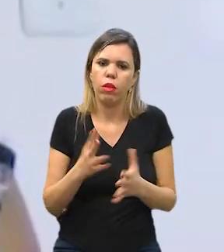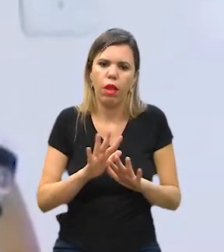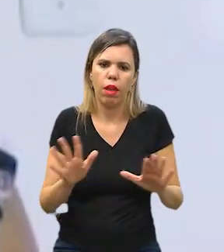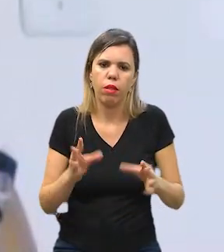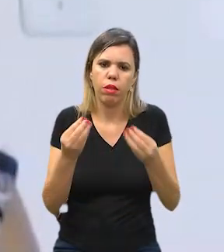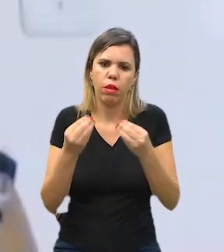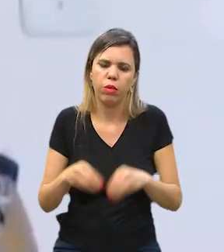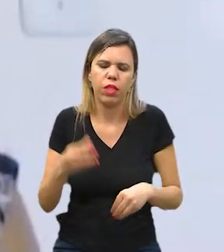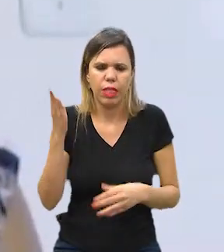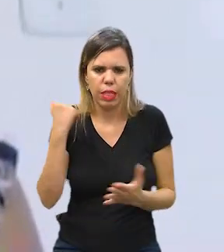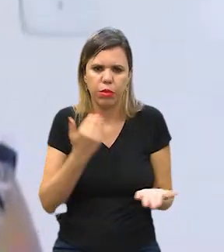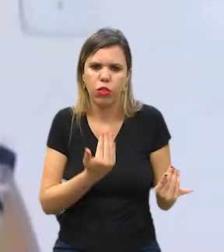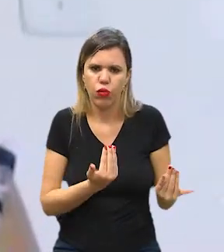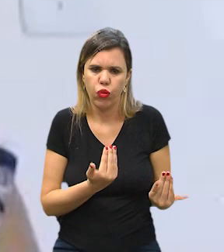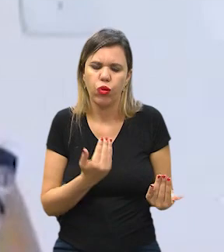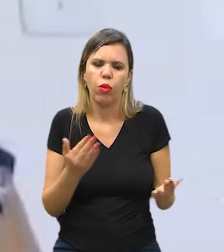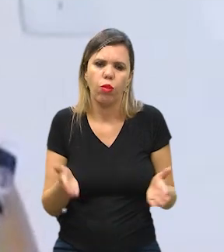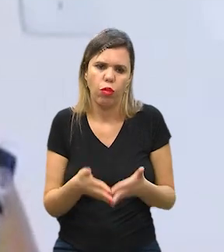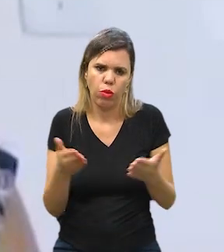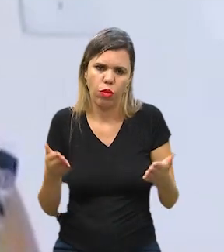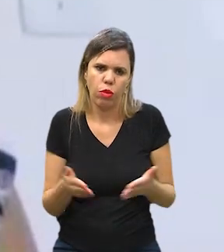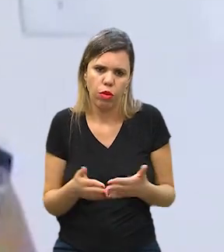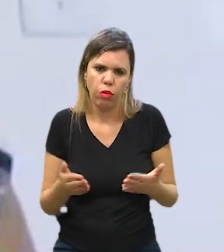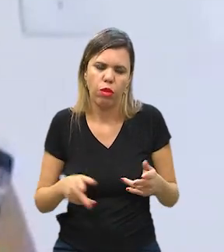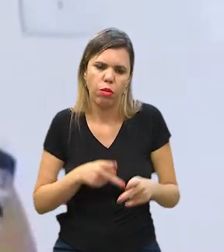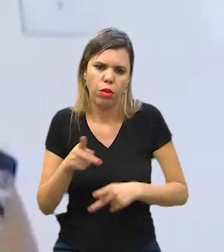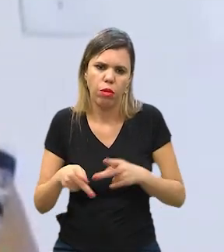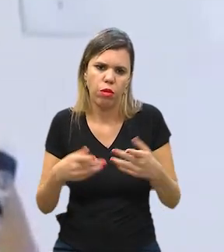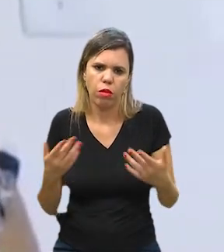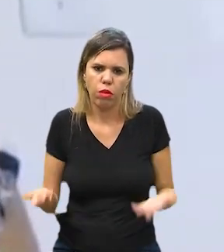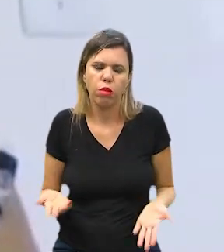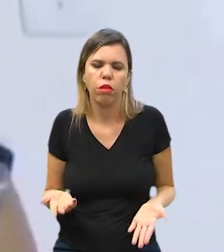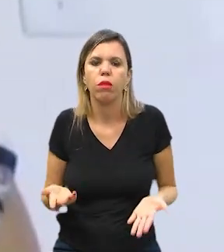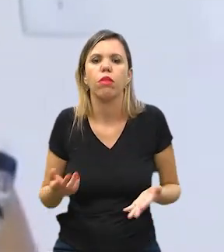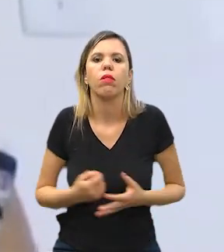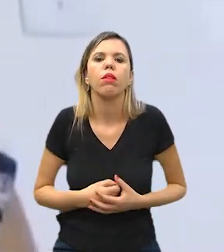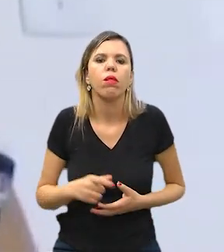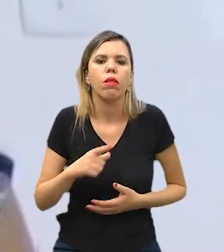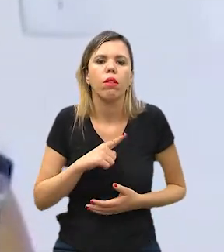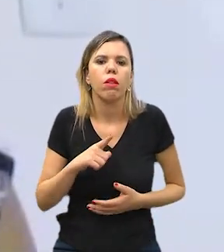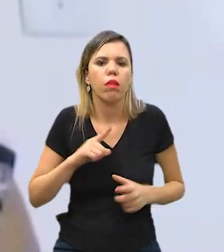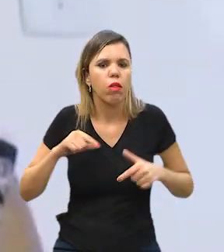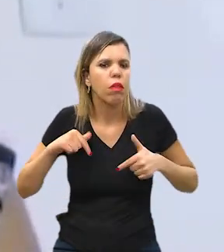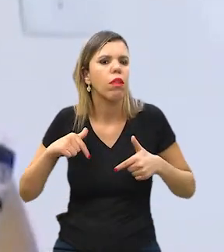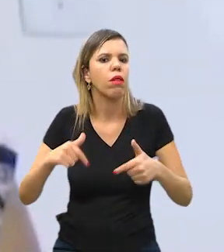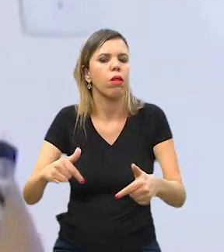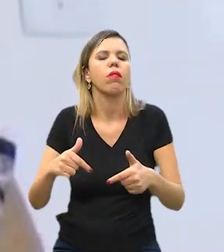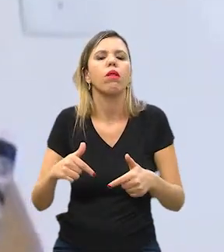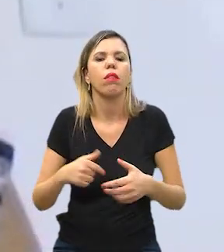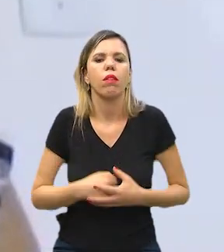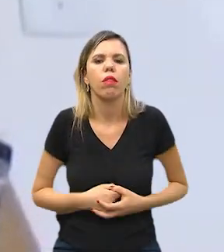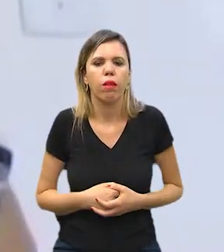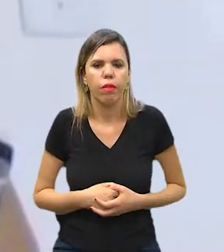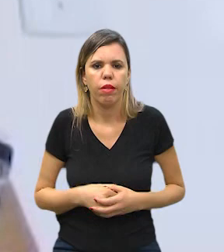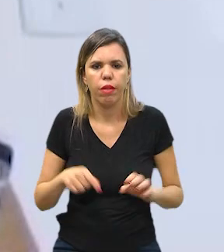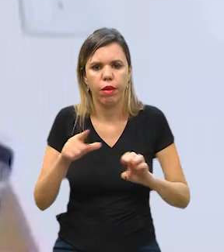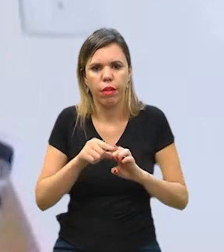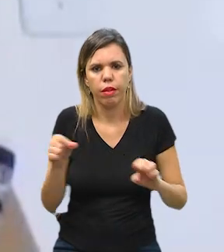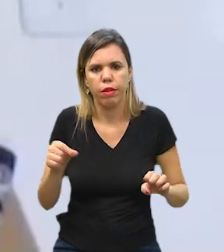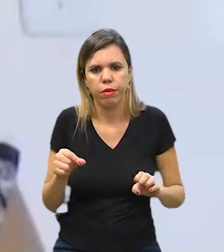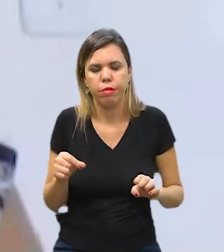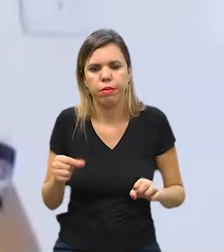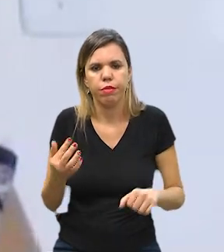gerem precarização. A gente sabe que os jovens da periferia, a população periférica, ela tem uma iniciativa